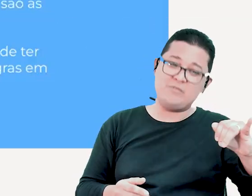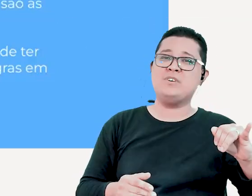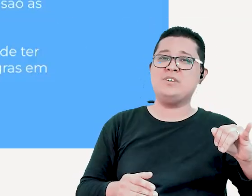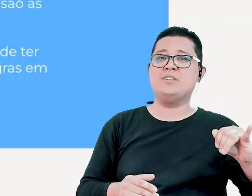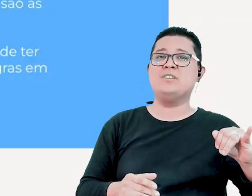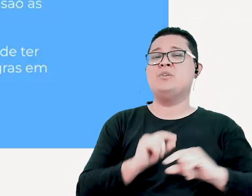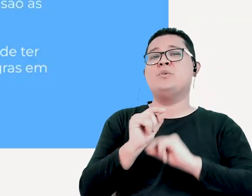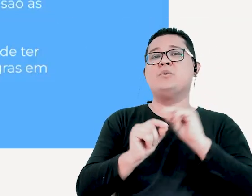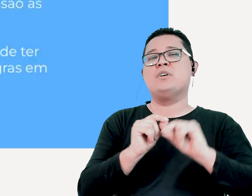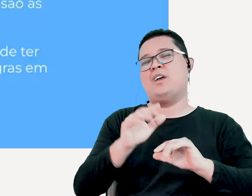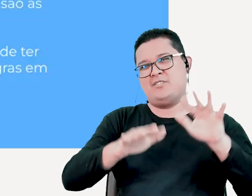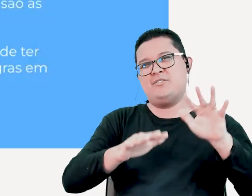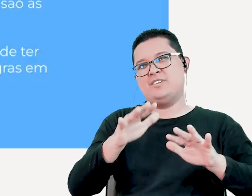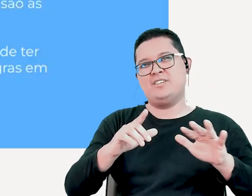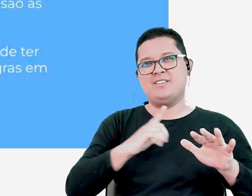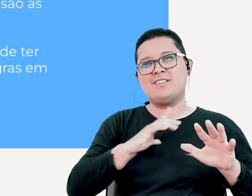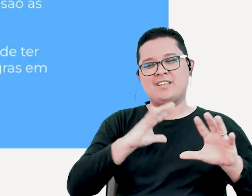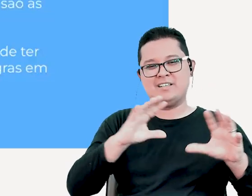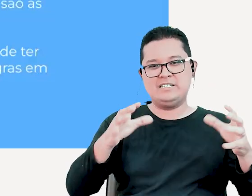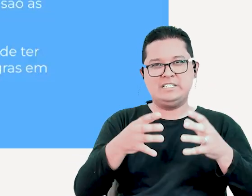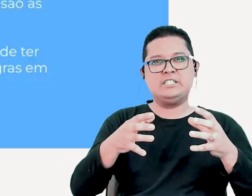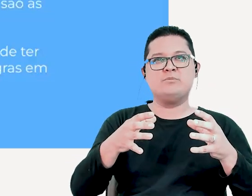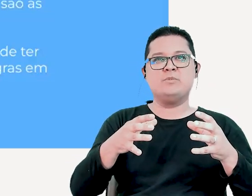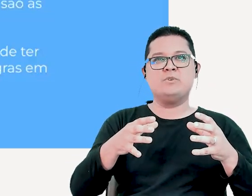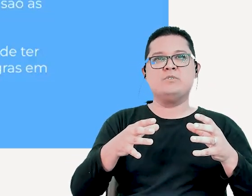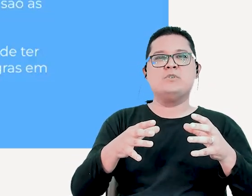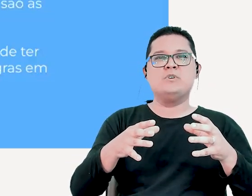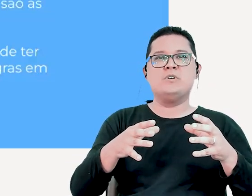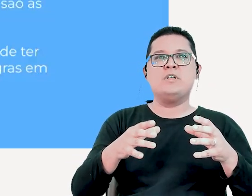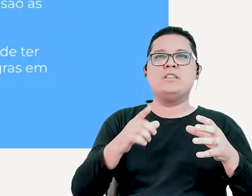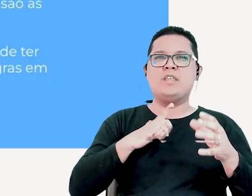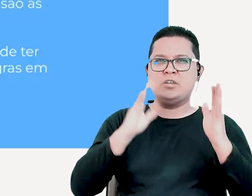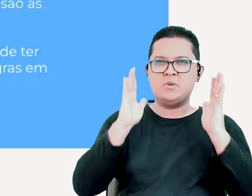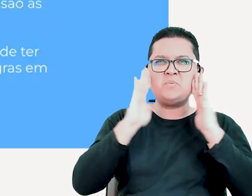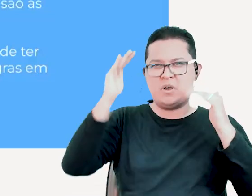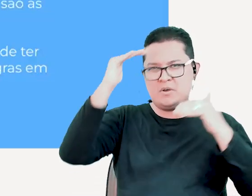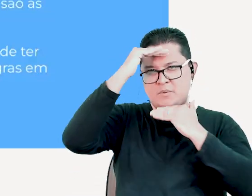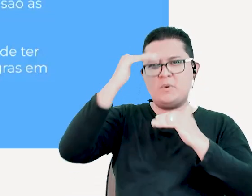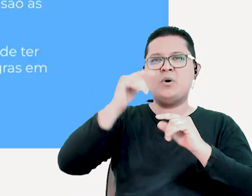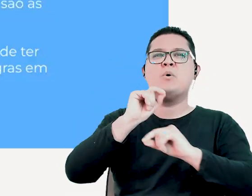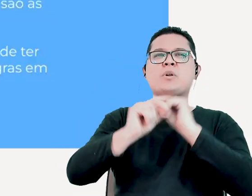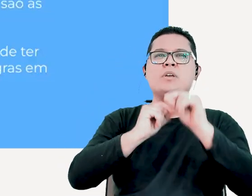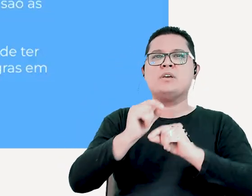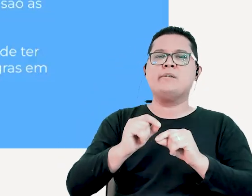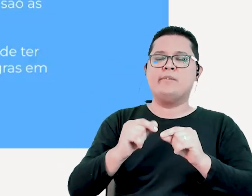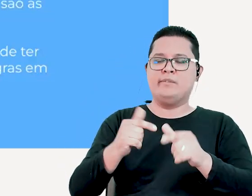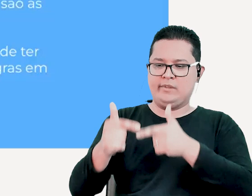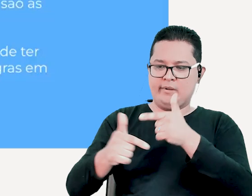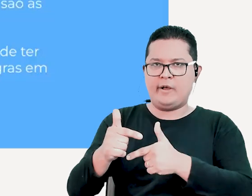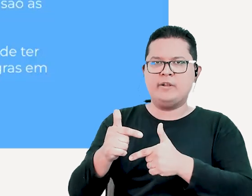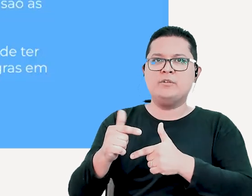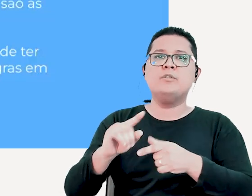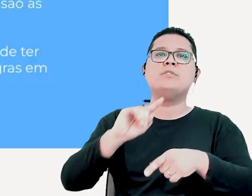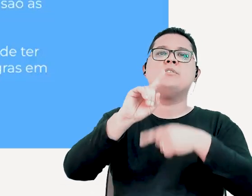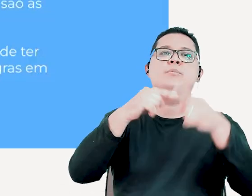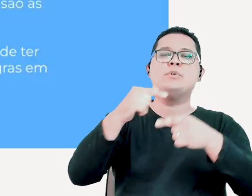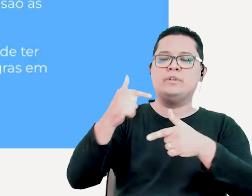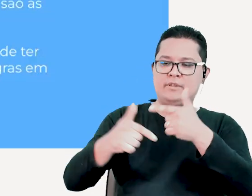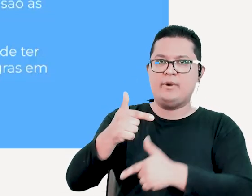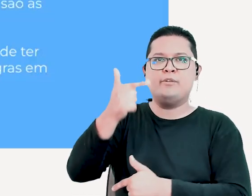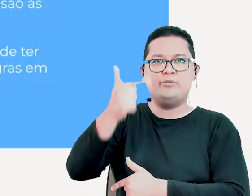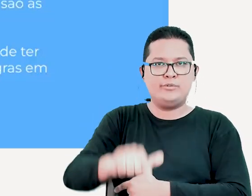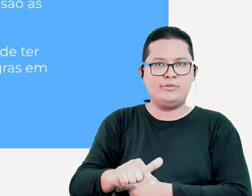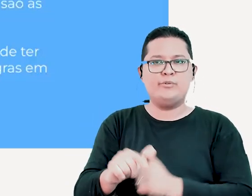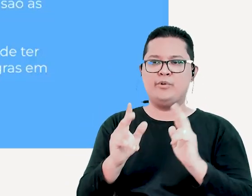para olhar essa parte mais holística, essa parte mais geral, que é o retrabalho, né? Então, por exemplo, foi feita uma